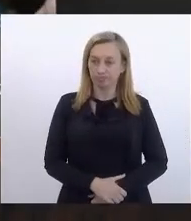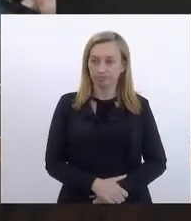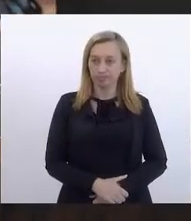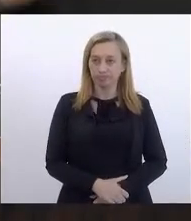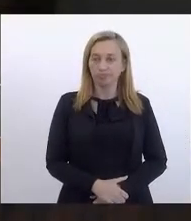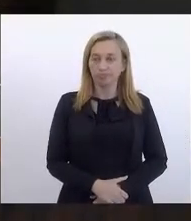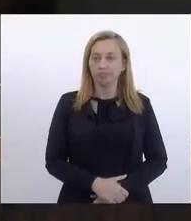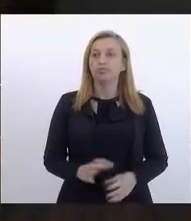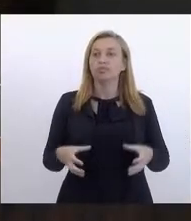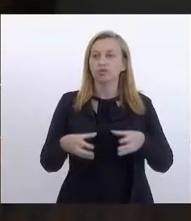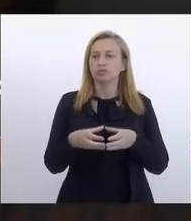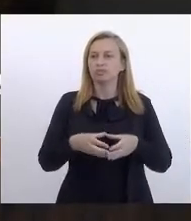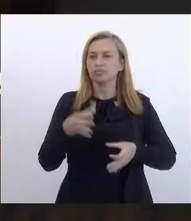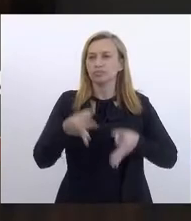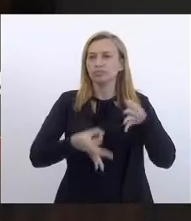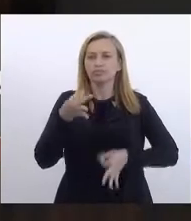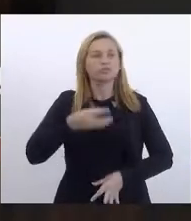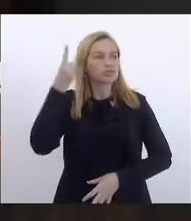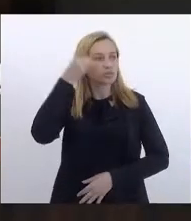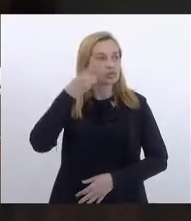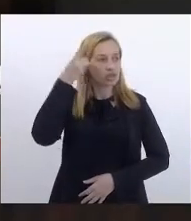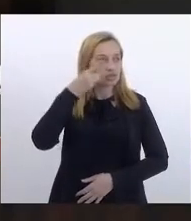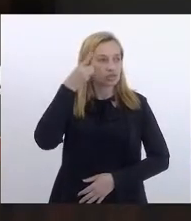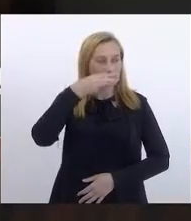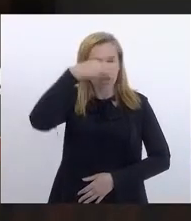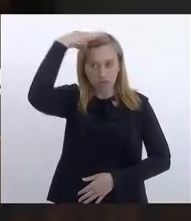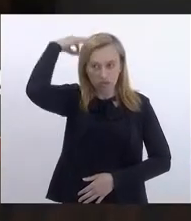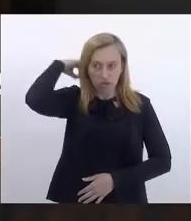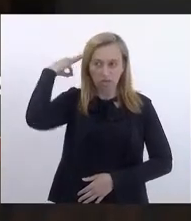Para emitir parecível à Comissão de Constituição e Justiça, deputado Márcio Pacheco.